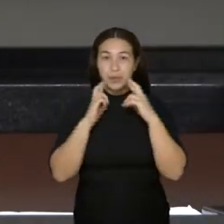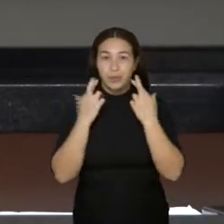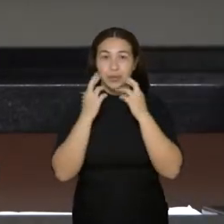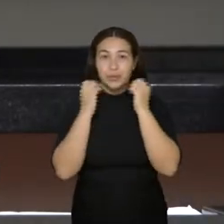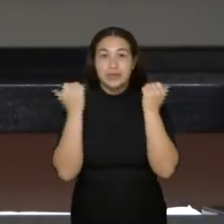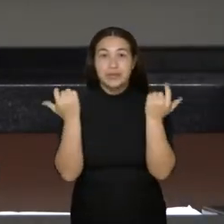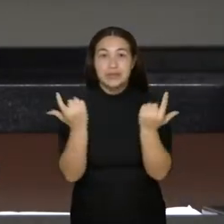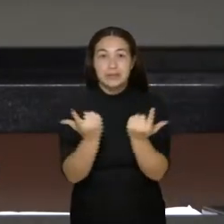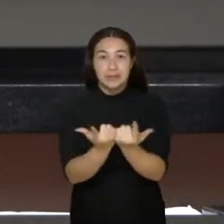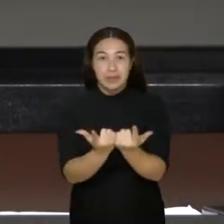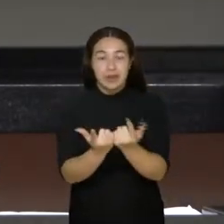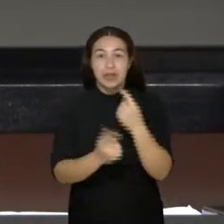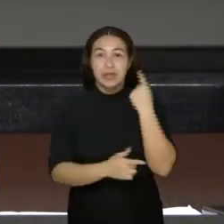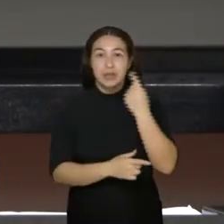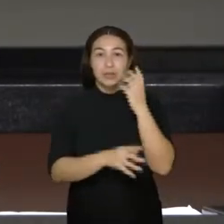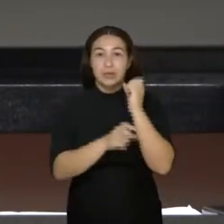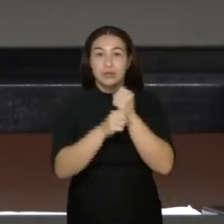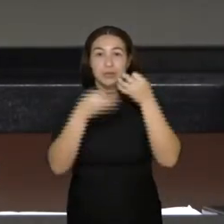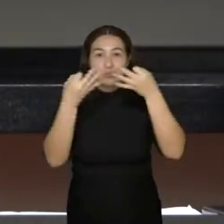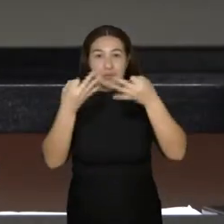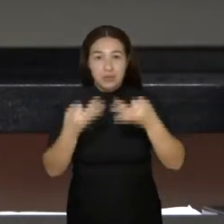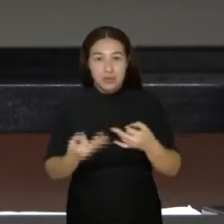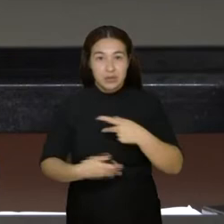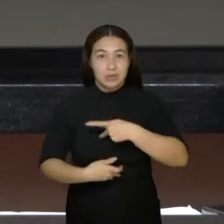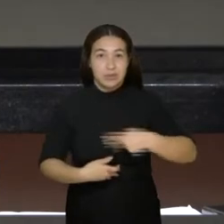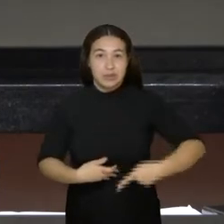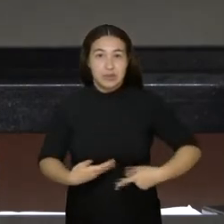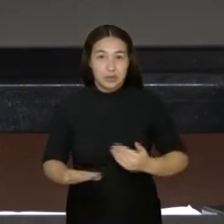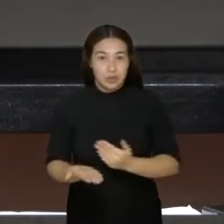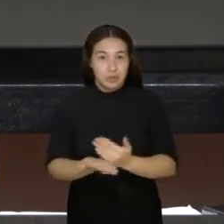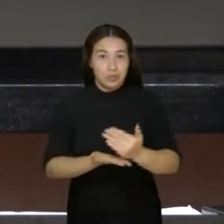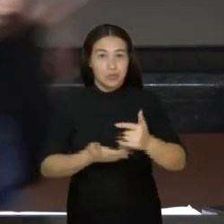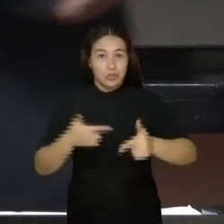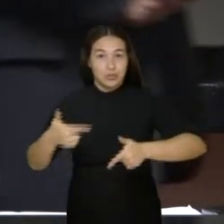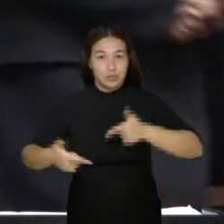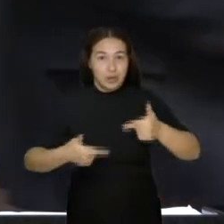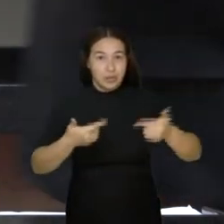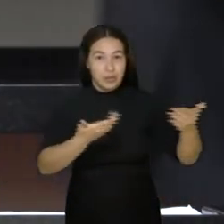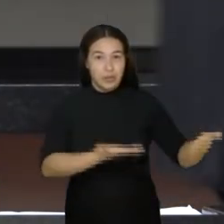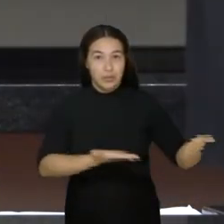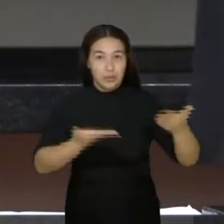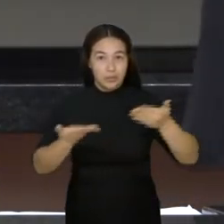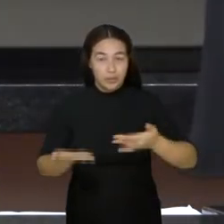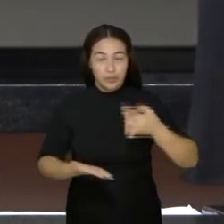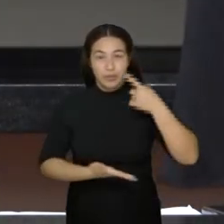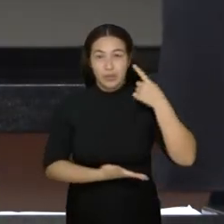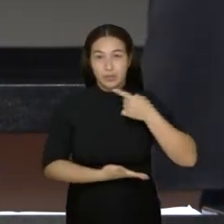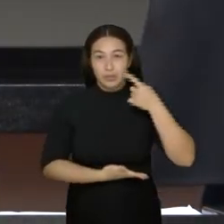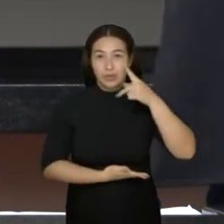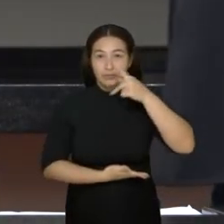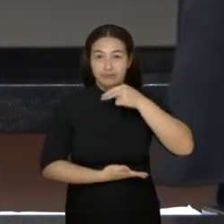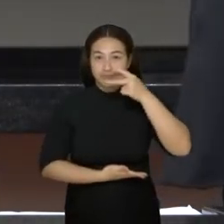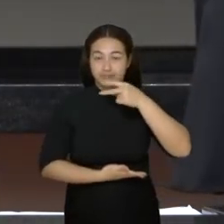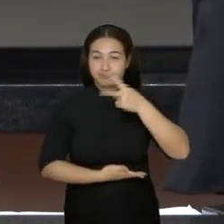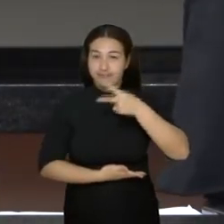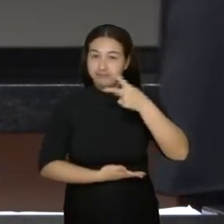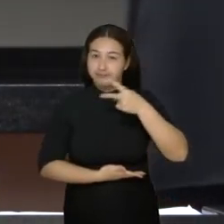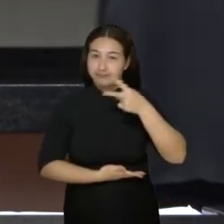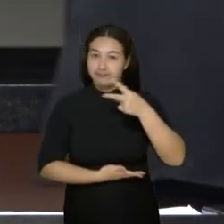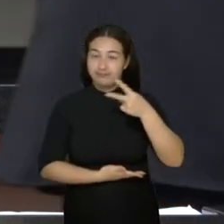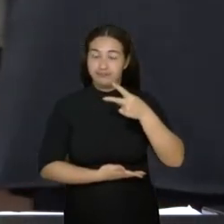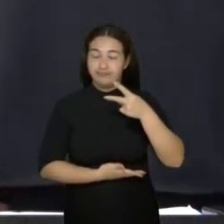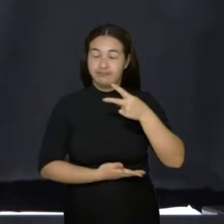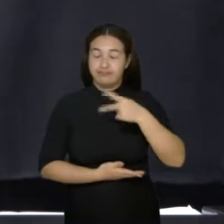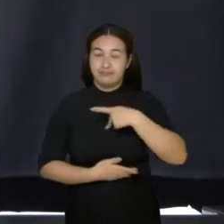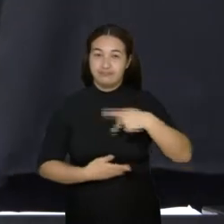havendo Qual o regimental o seu presidente declarou abertos trabalhos e convidou o senhor Deputado segundo vice-presidente para proceder